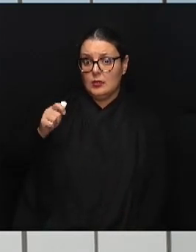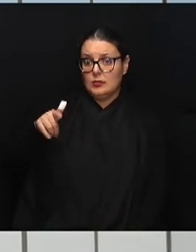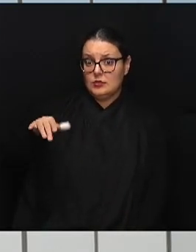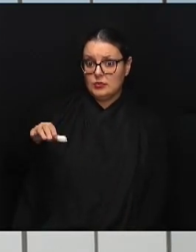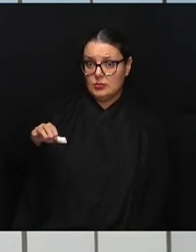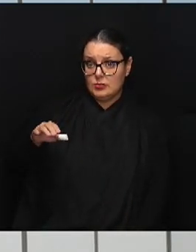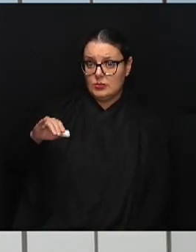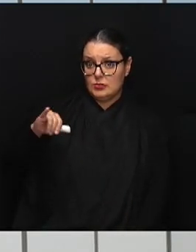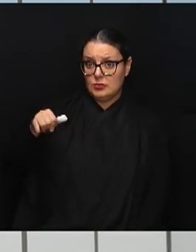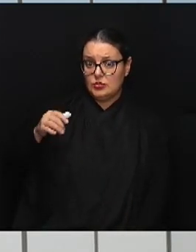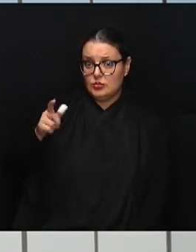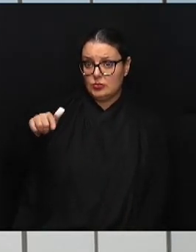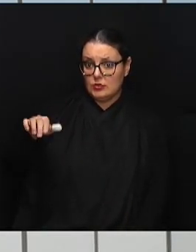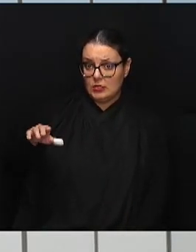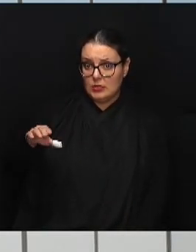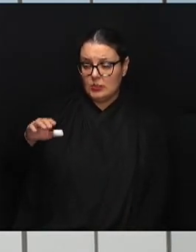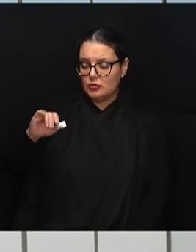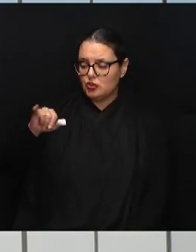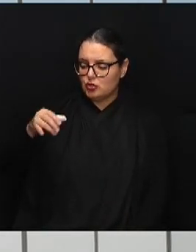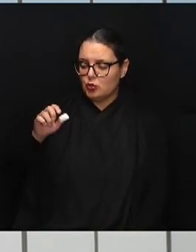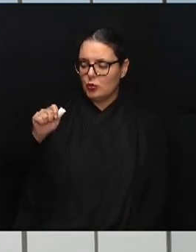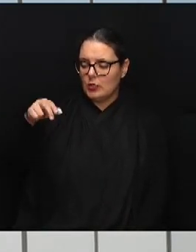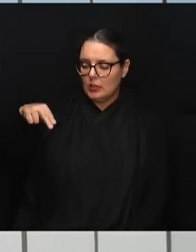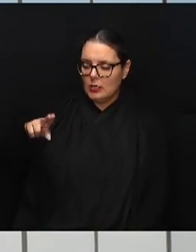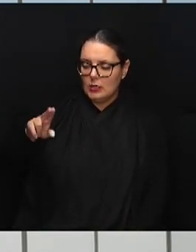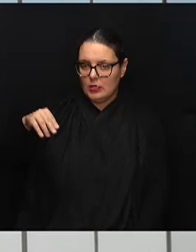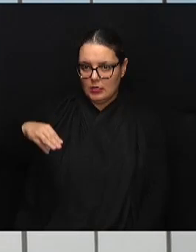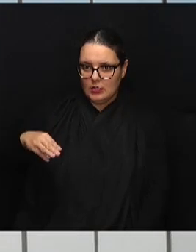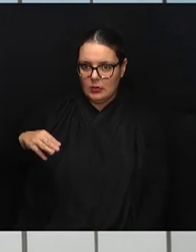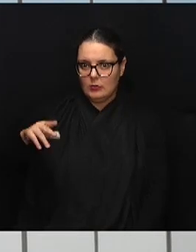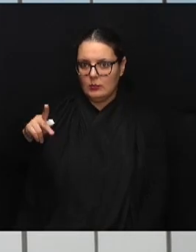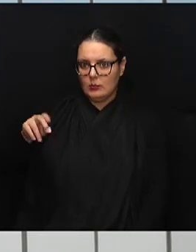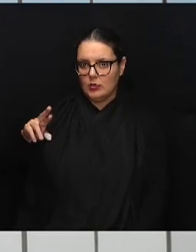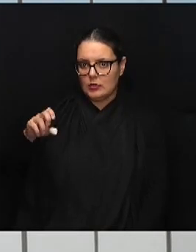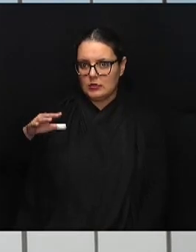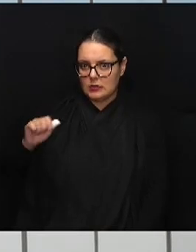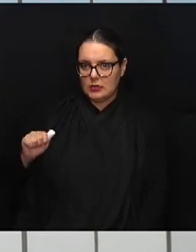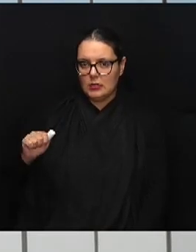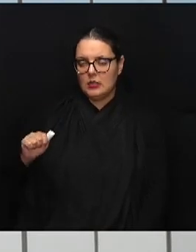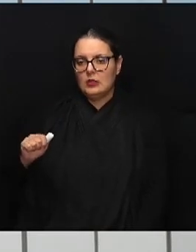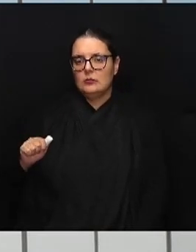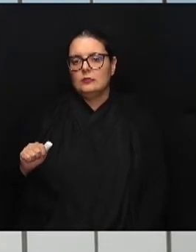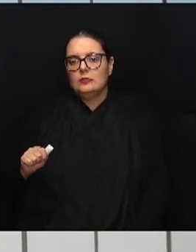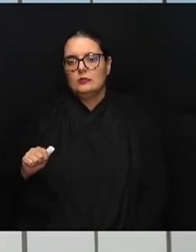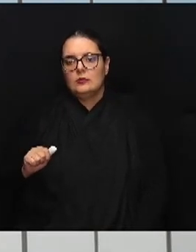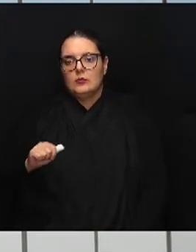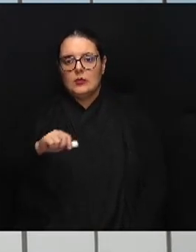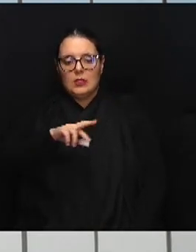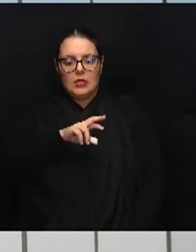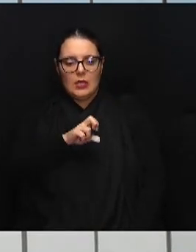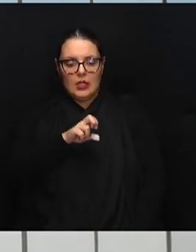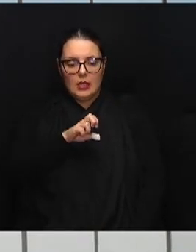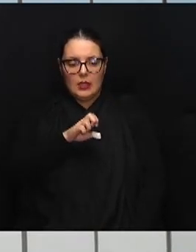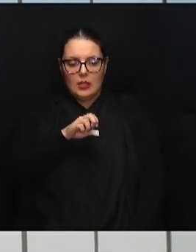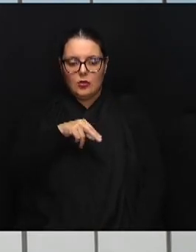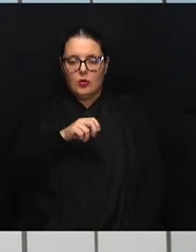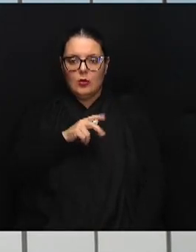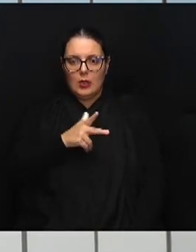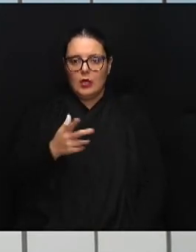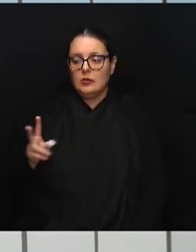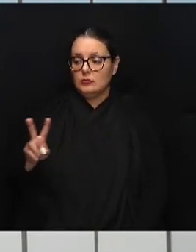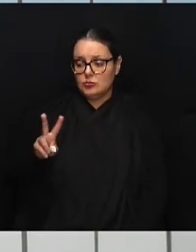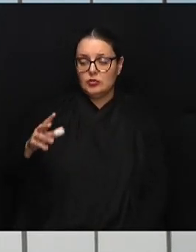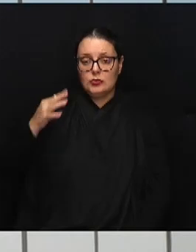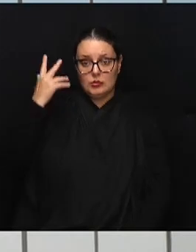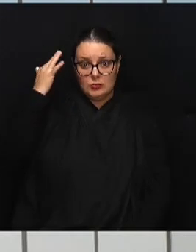Simone de Beauvoir, que foram parceiros a vida toda, os dois filósofos de renome, né, muito